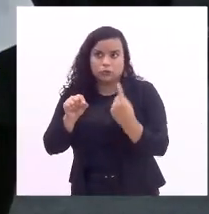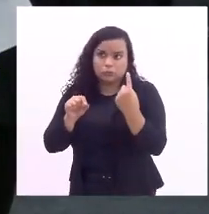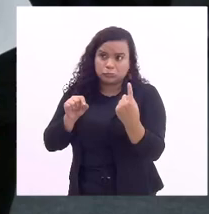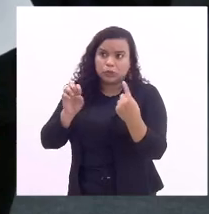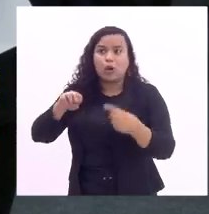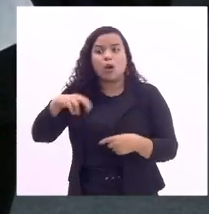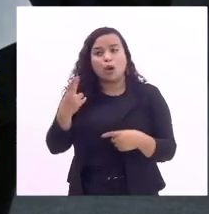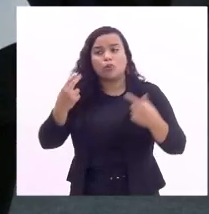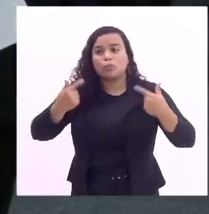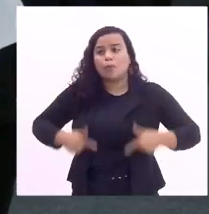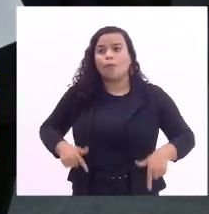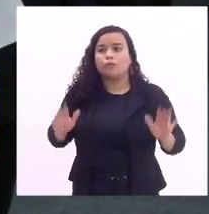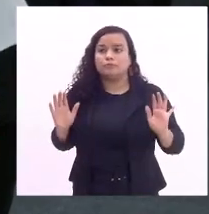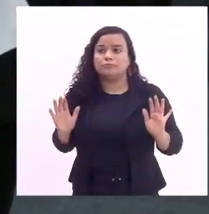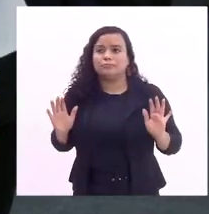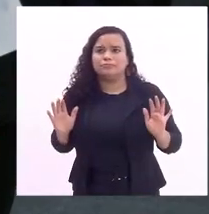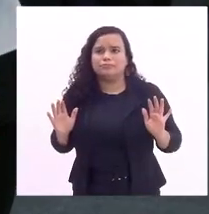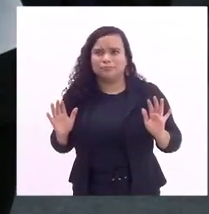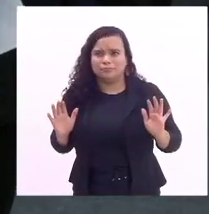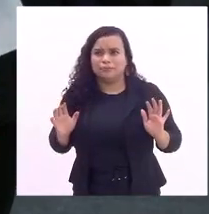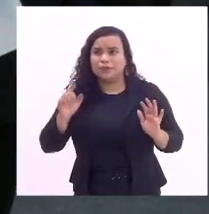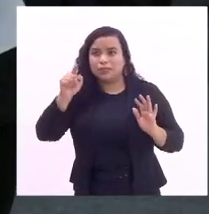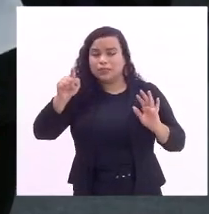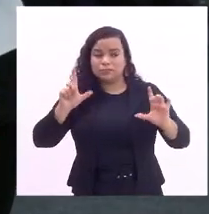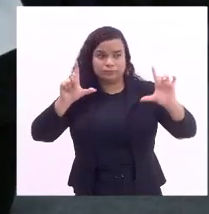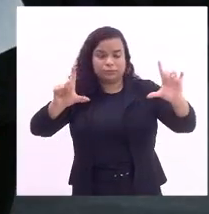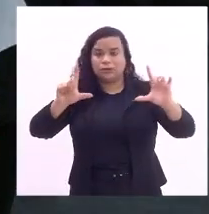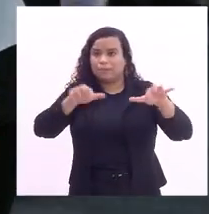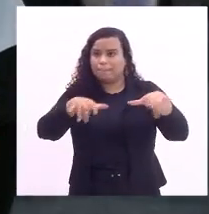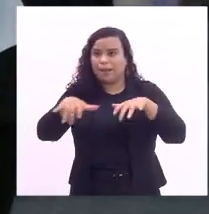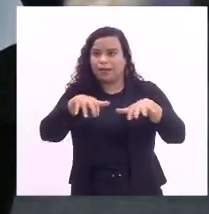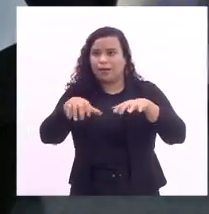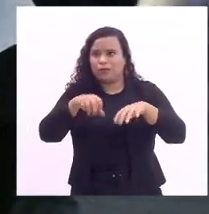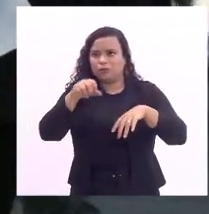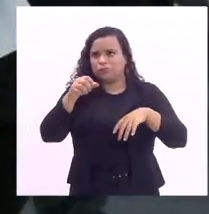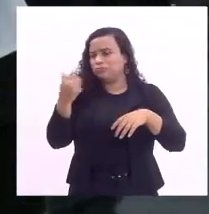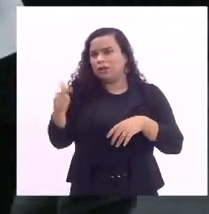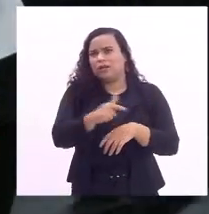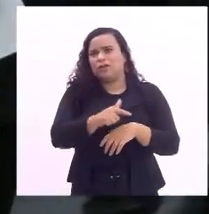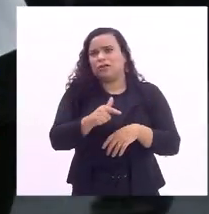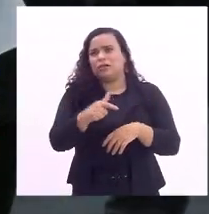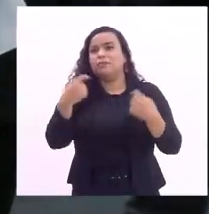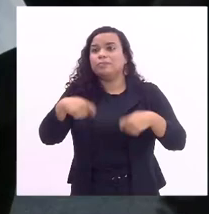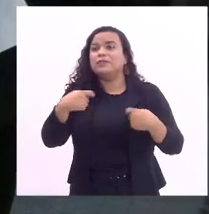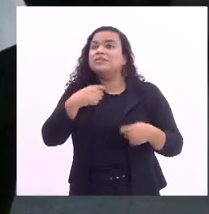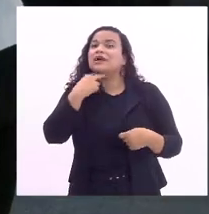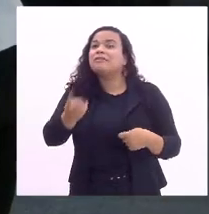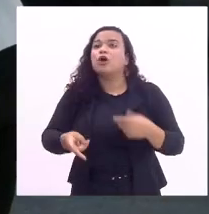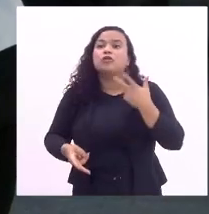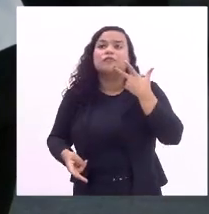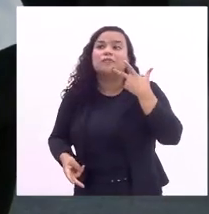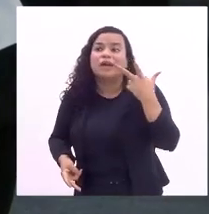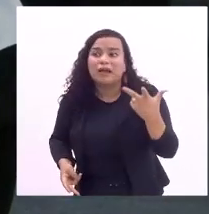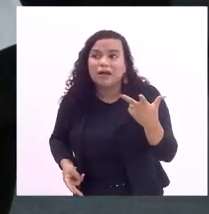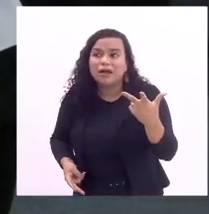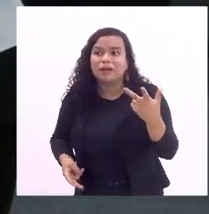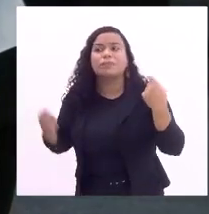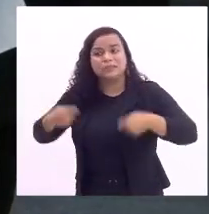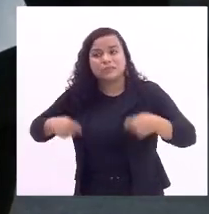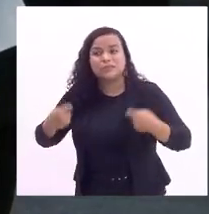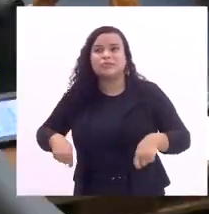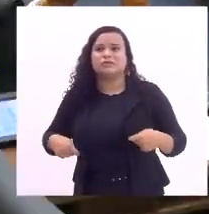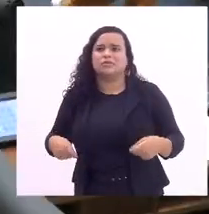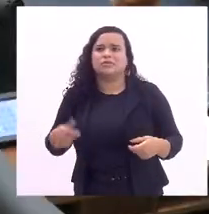abster. Isso não vai estar no painel. O voto vai ter que ser verbal, não tem outra saída.